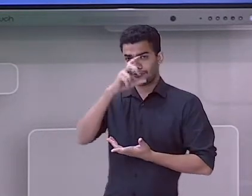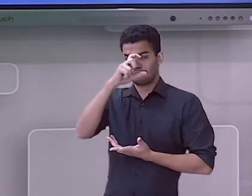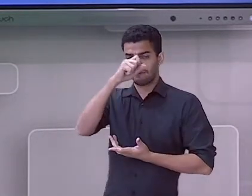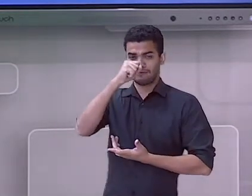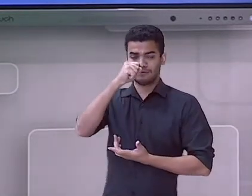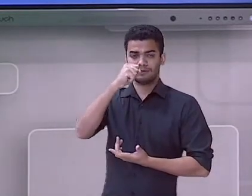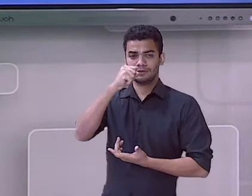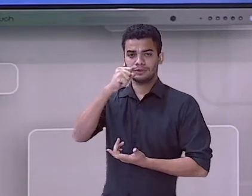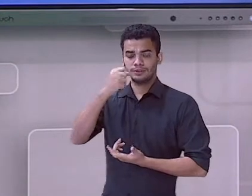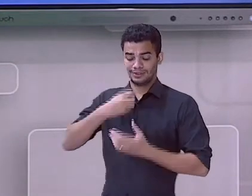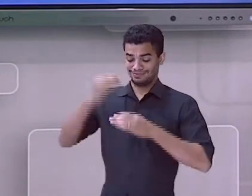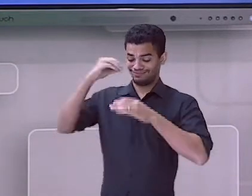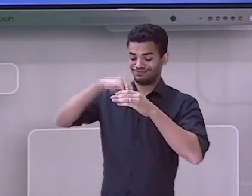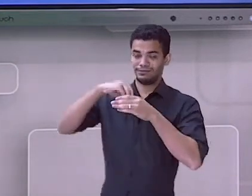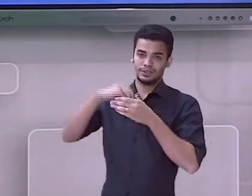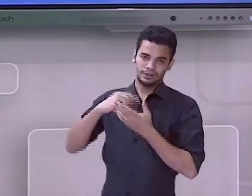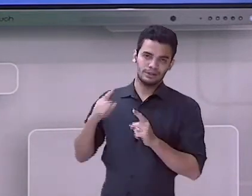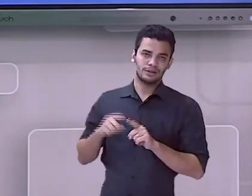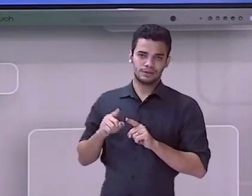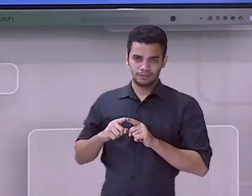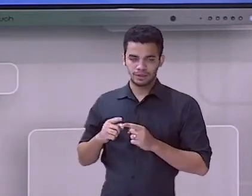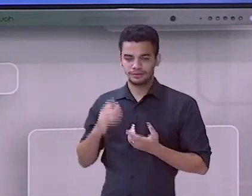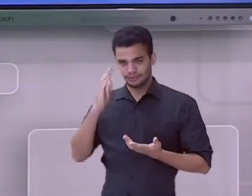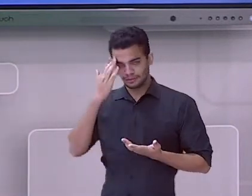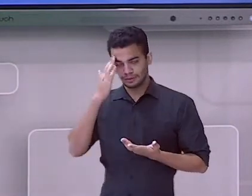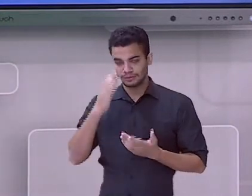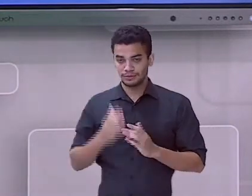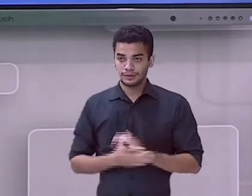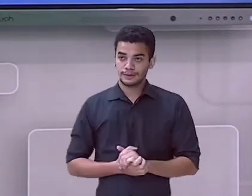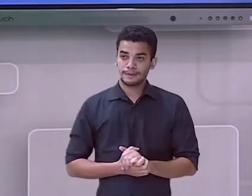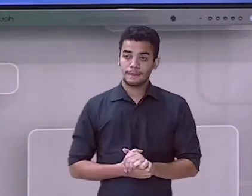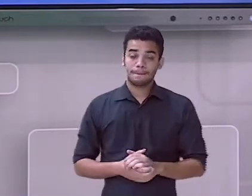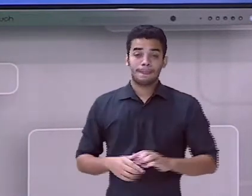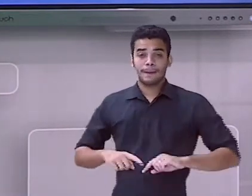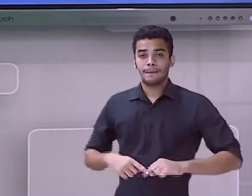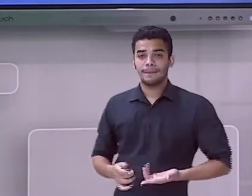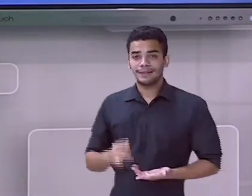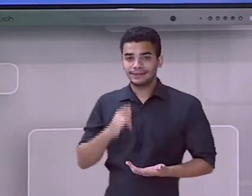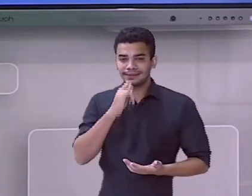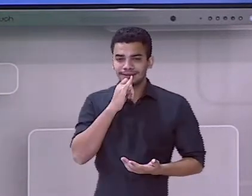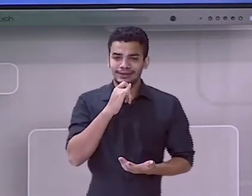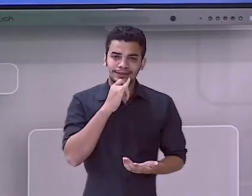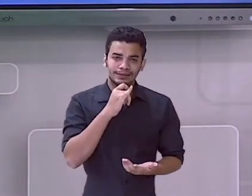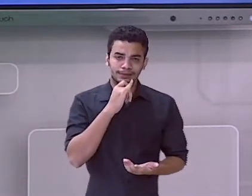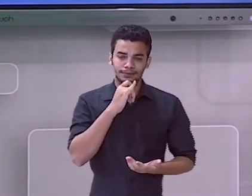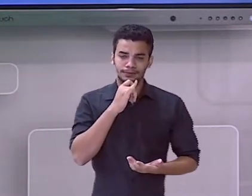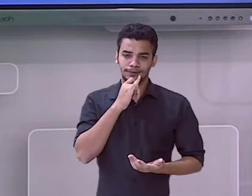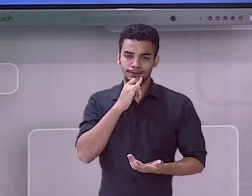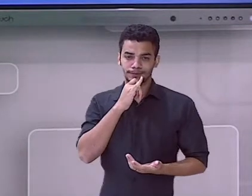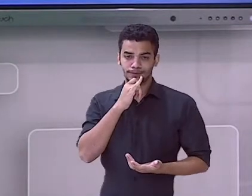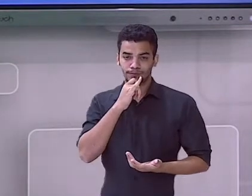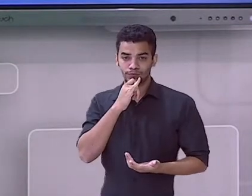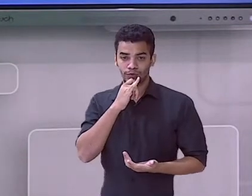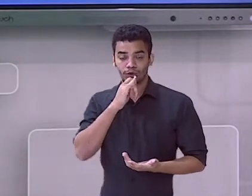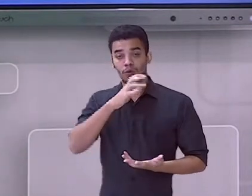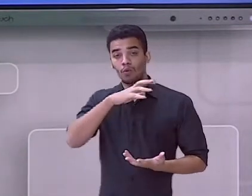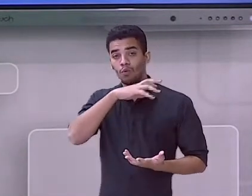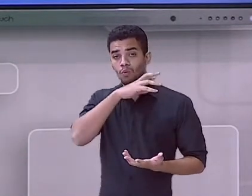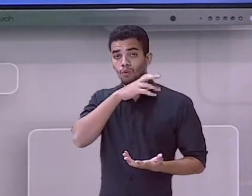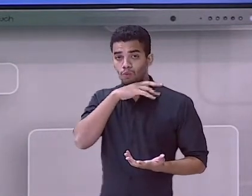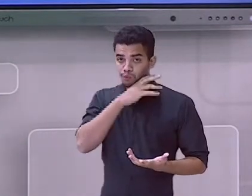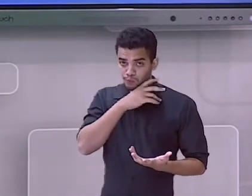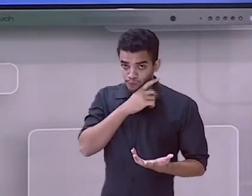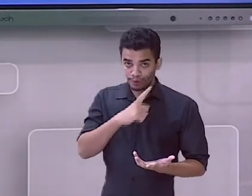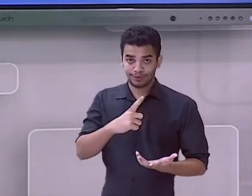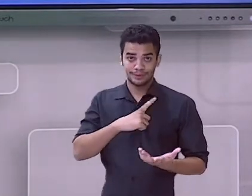corpo, certo? E aí? Para que isso aconteça, este exoesqueleto, ele